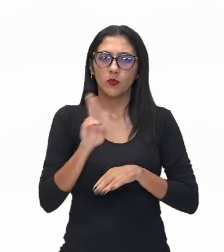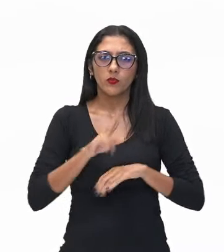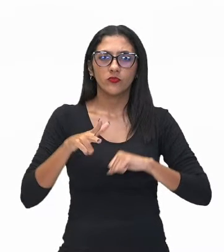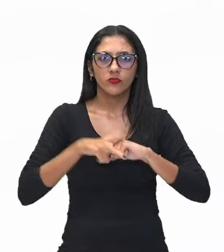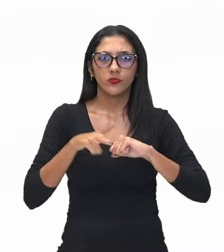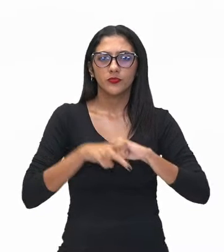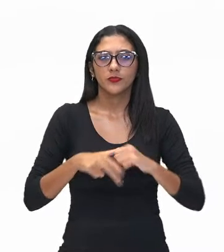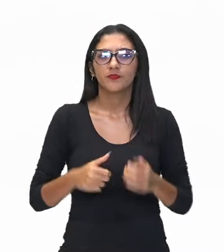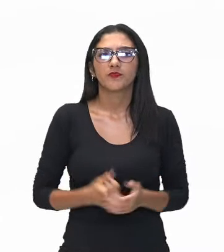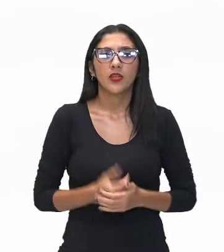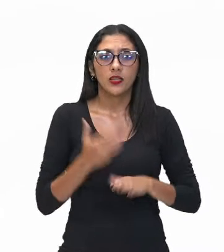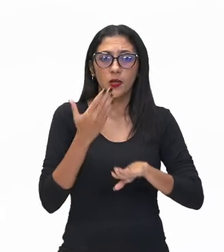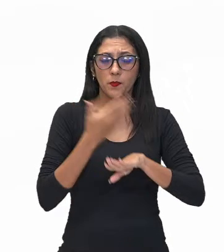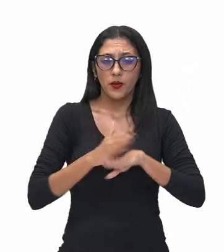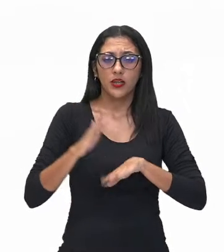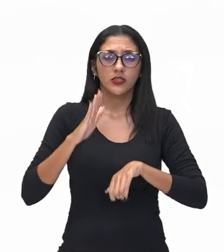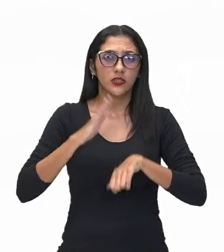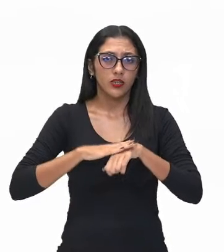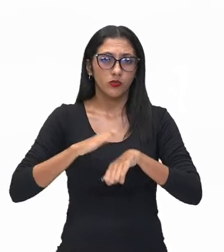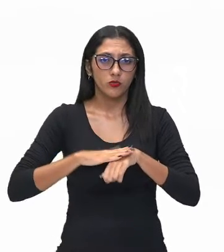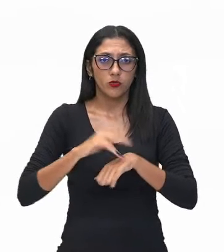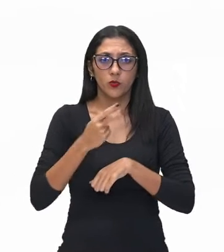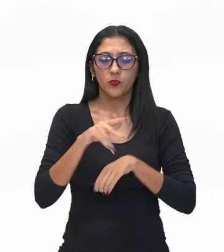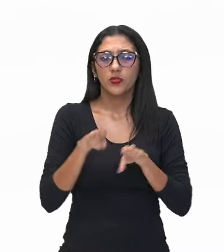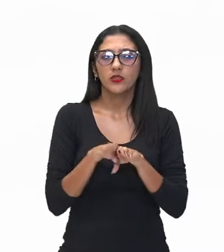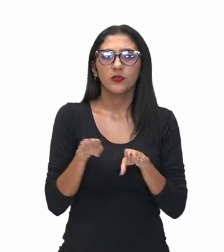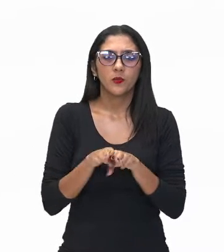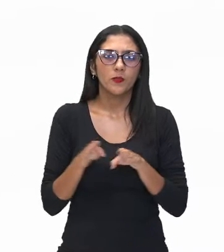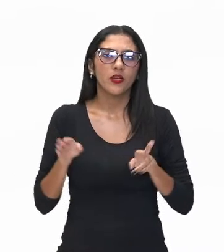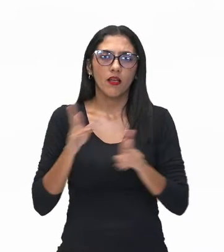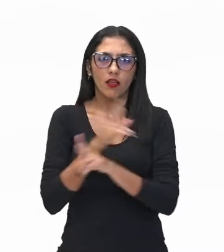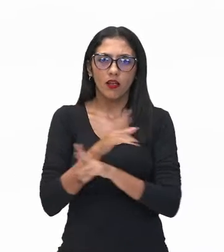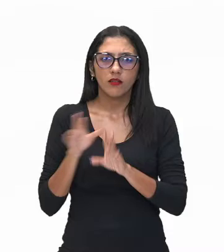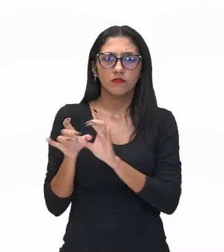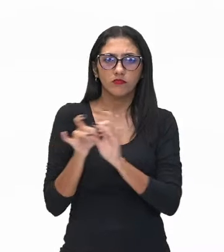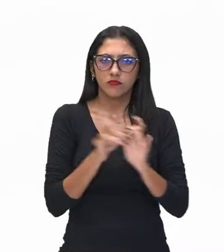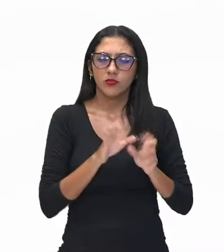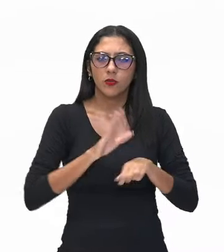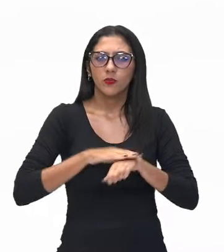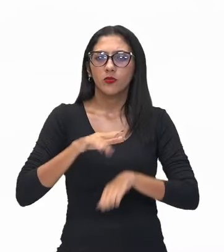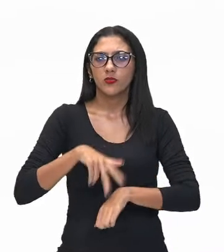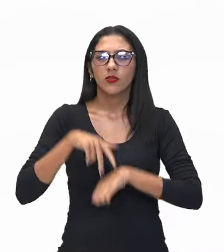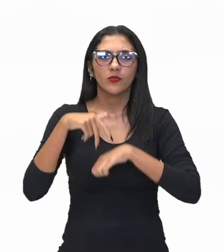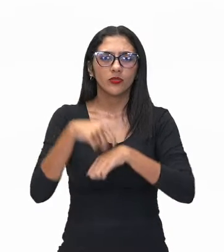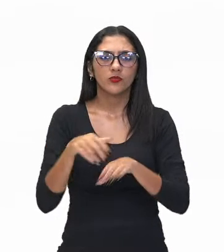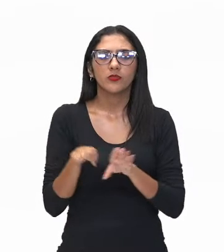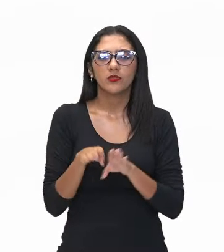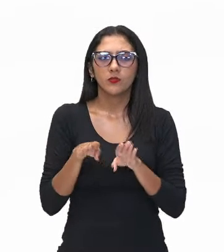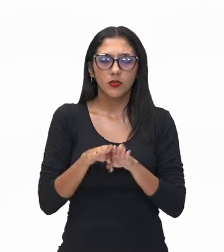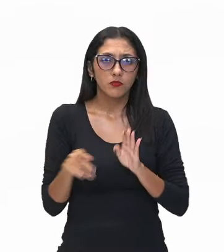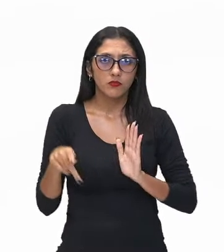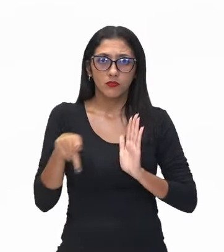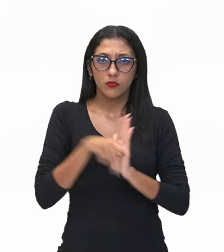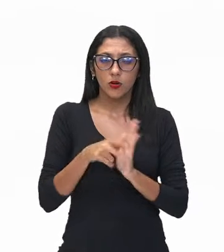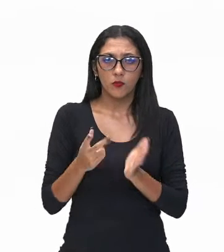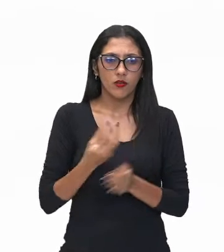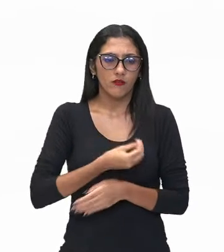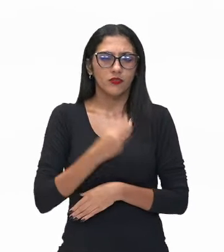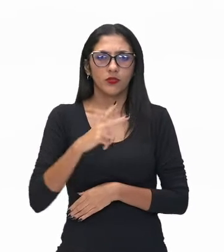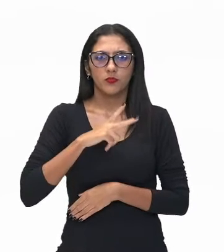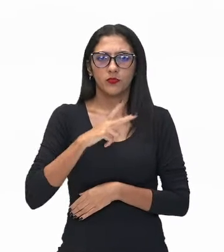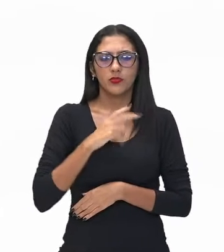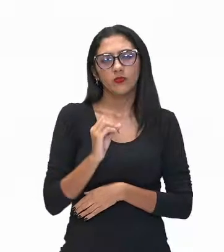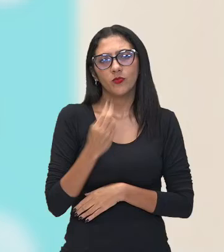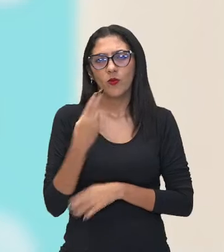no exercício da autonomia e colaboração, protagonismo e autoria na vida pessoal